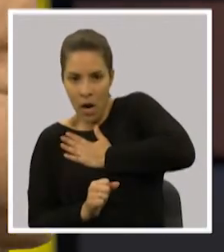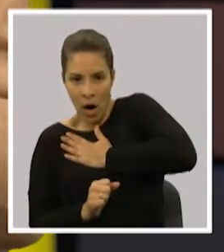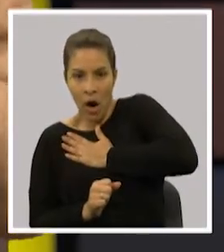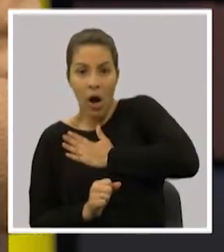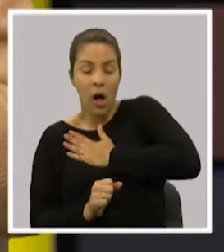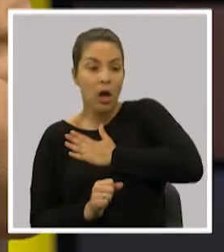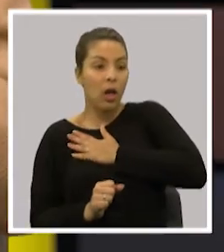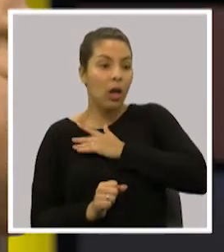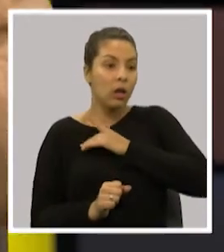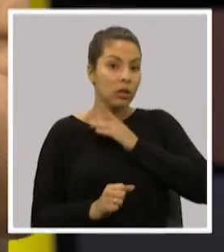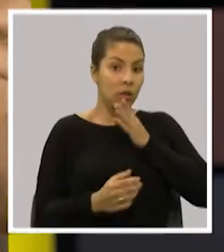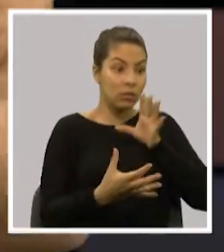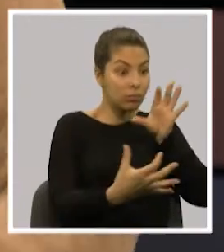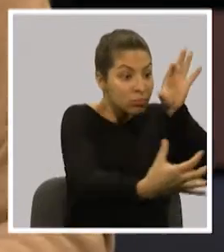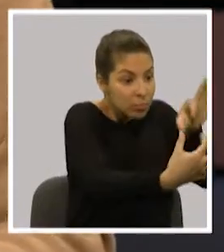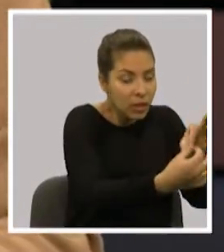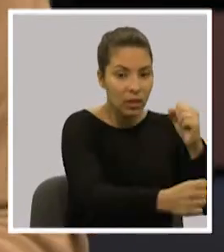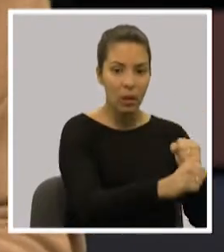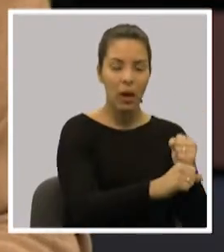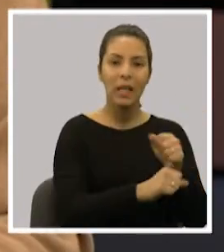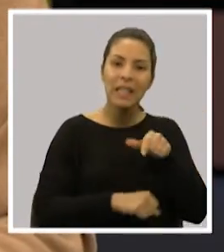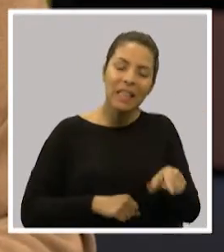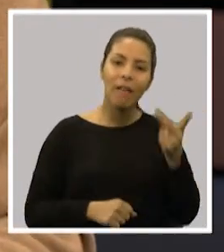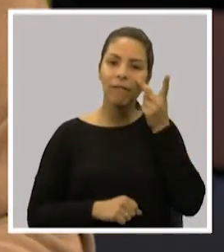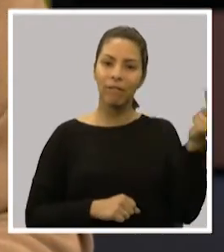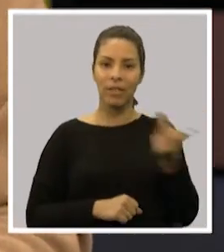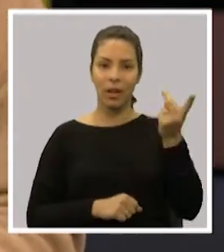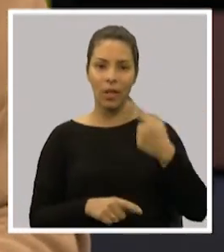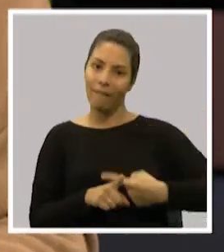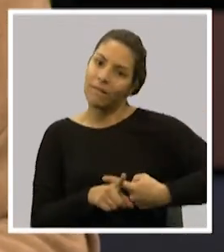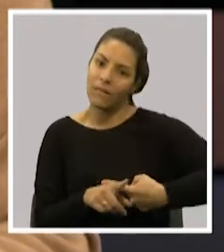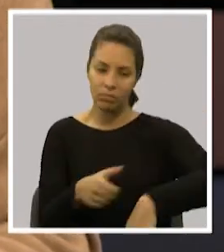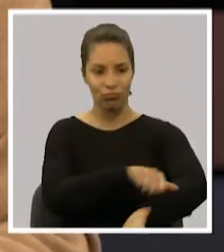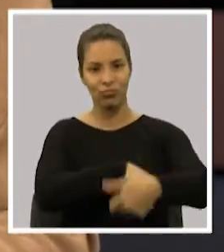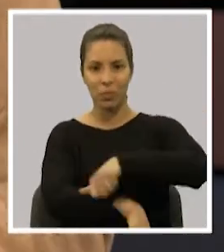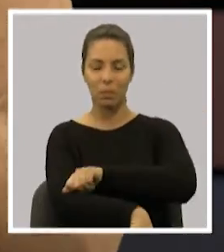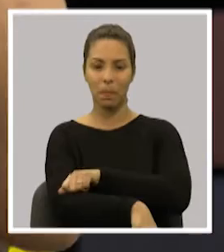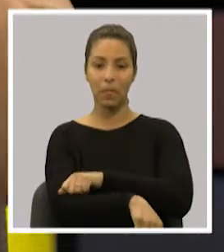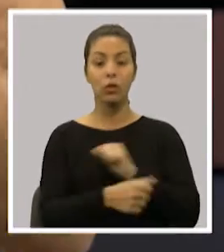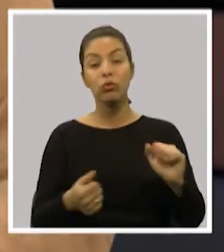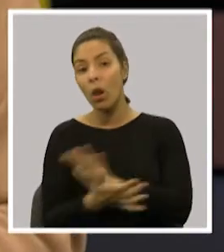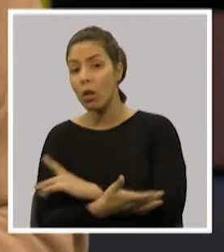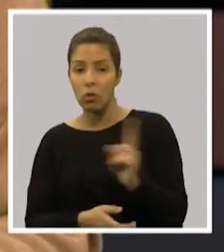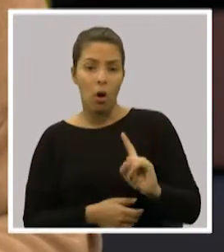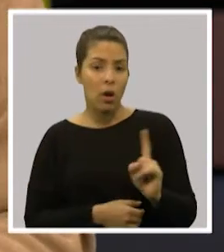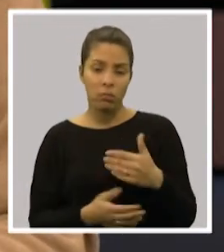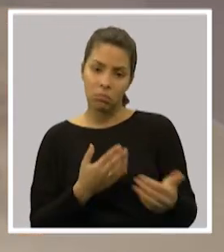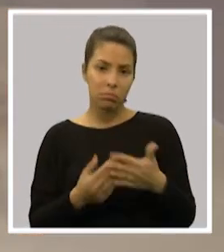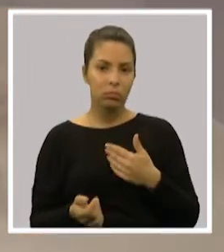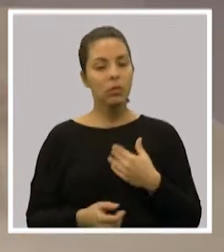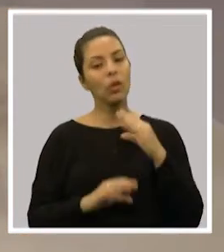no meio da realidade que nos rodeia e das circunstâncias, eu acho que essa é a aventura da vida, sendo jornalista ou não só, ou qualquer outra profissão que se